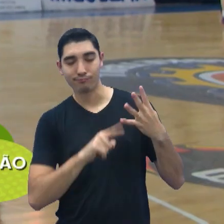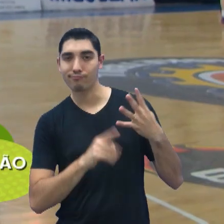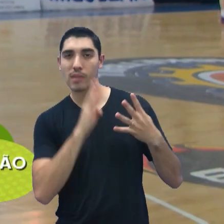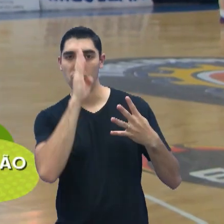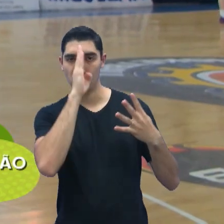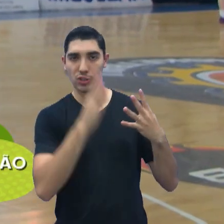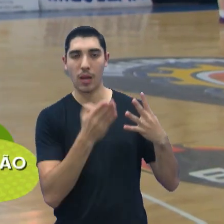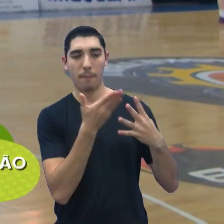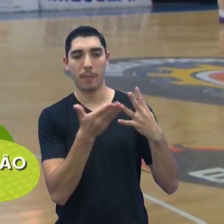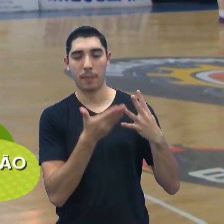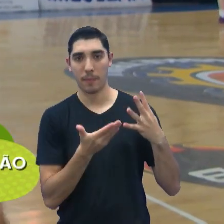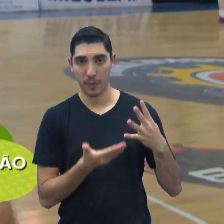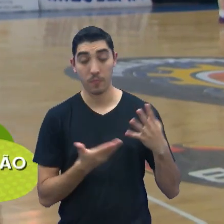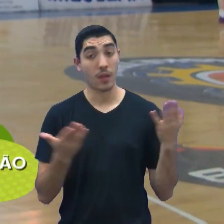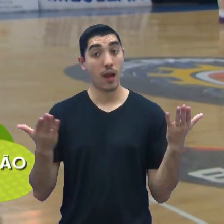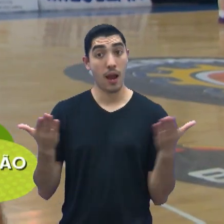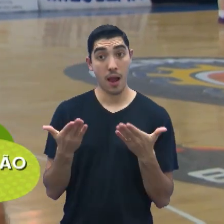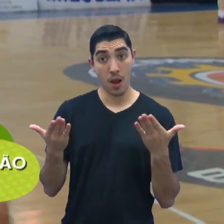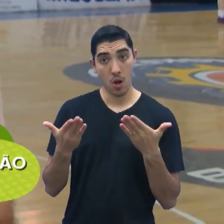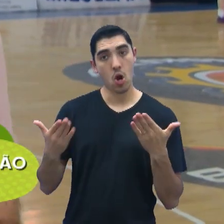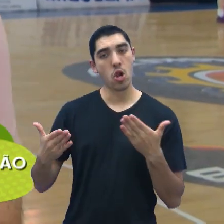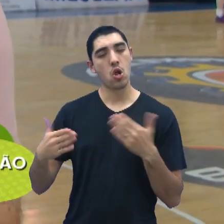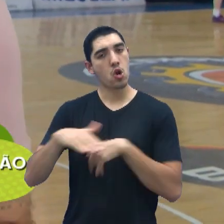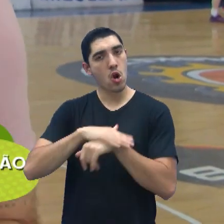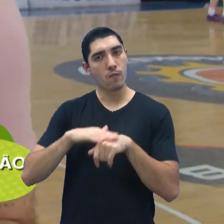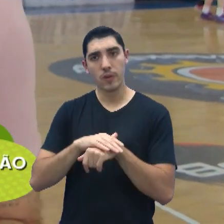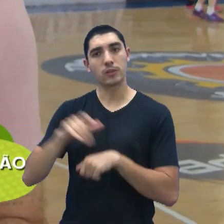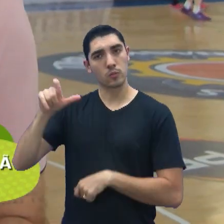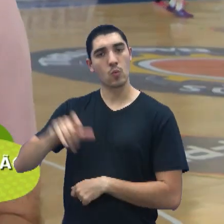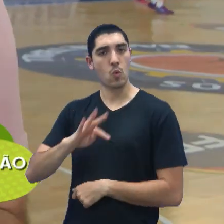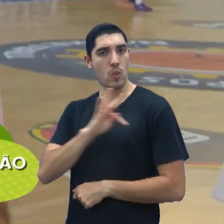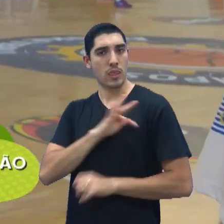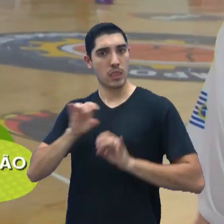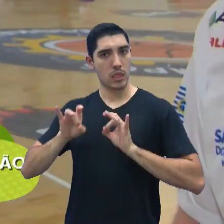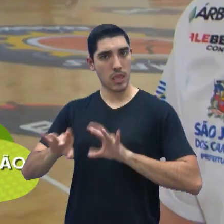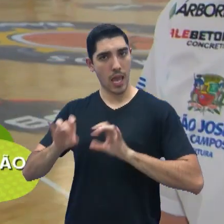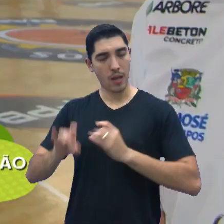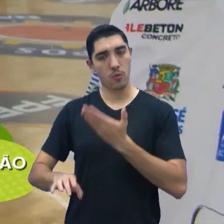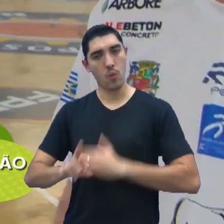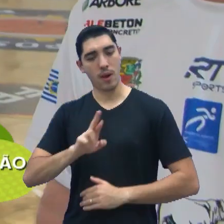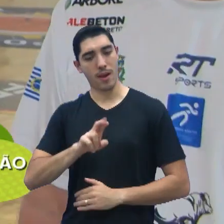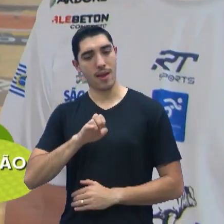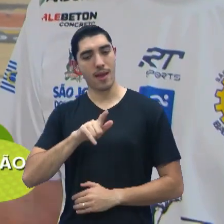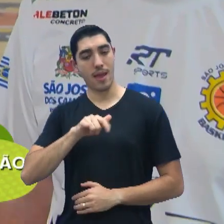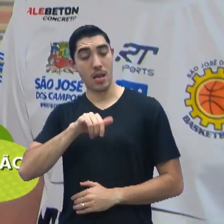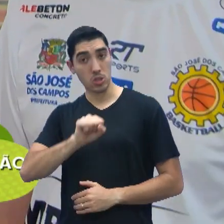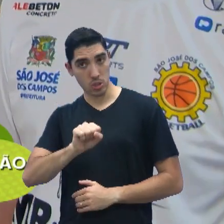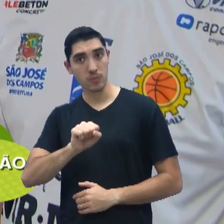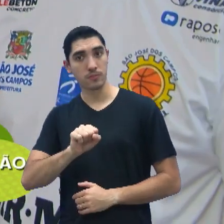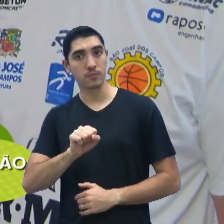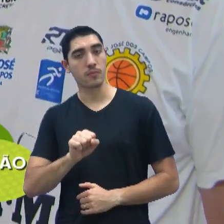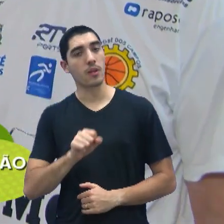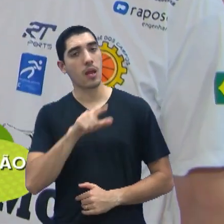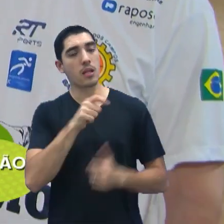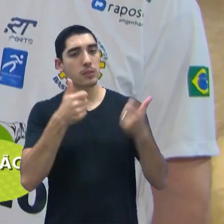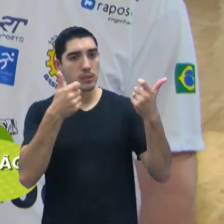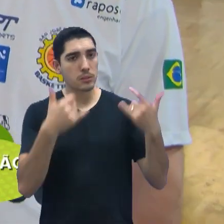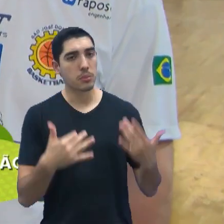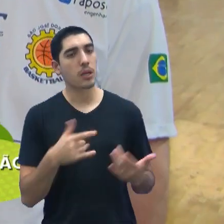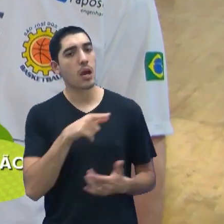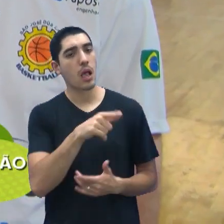gente vai conversar um pouquinho sobre essa fase de realinhamento com o técnico Regis Marrelli, saber, né, dessa primeira partida